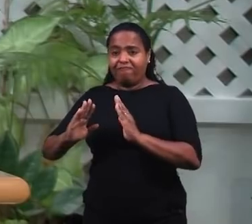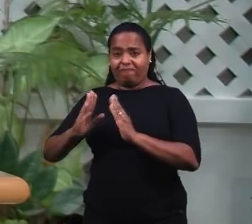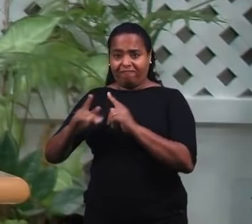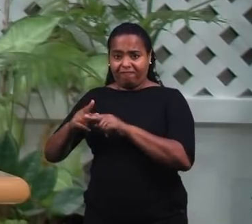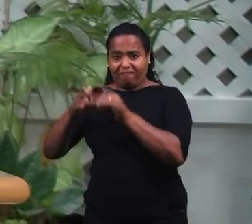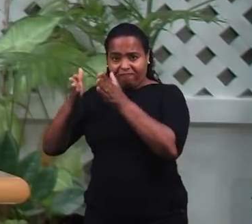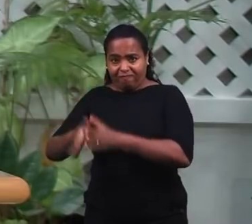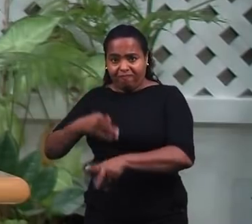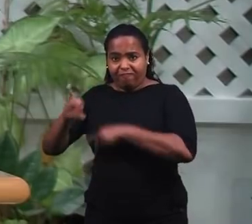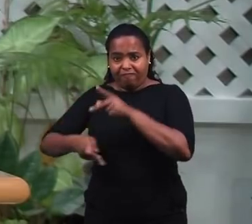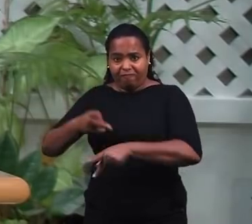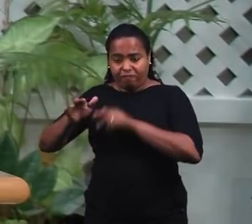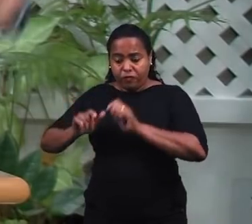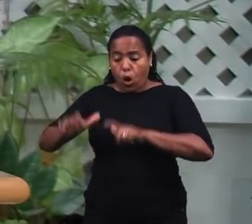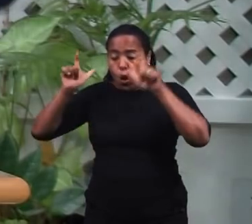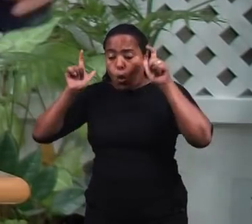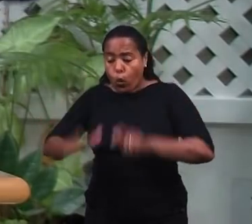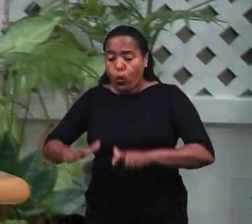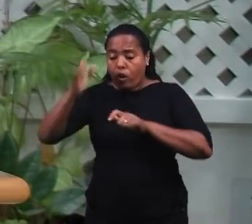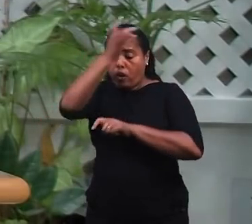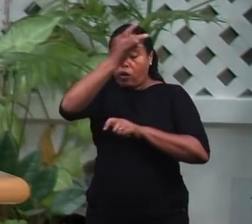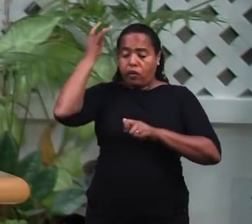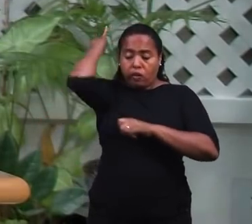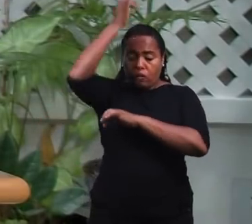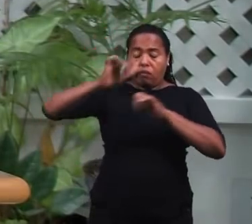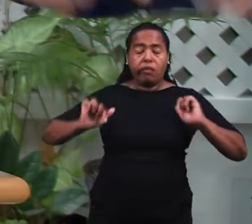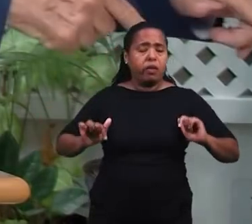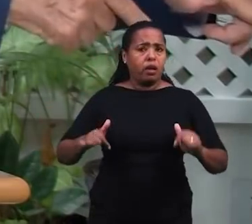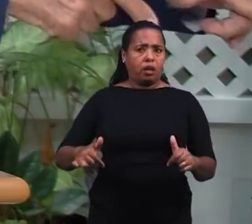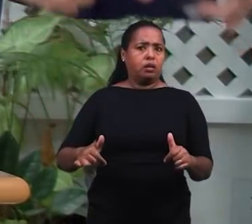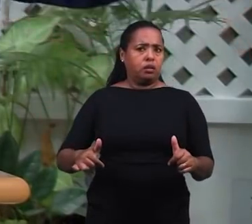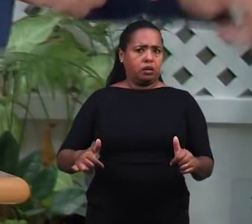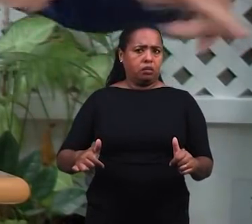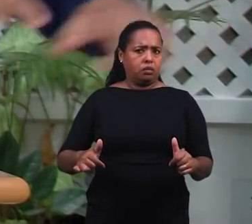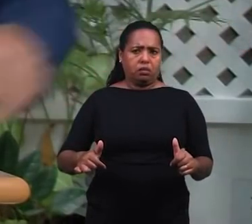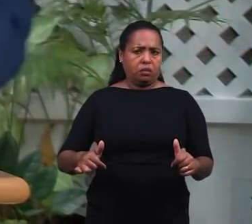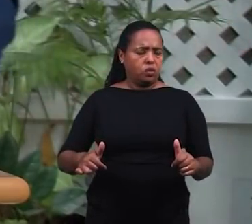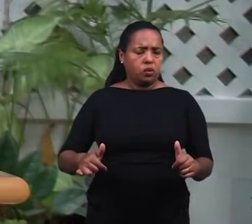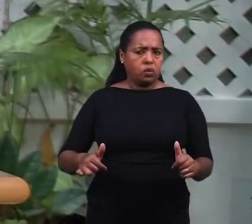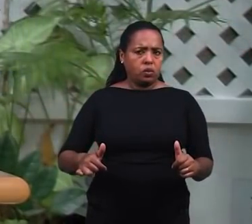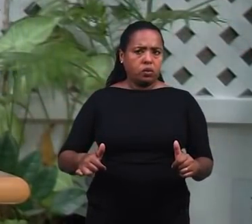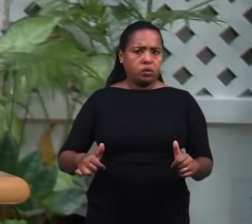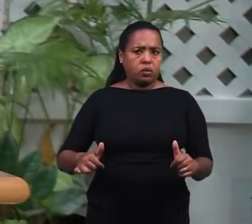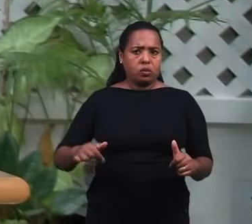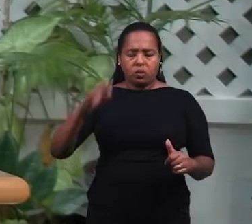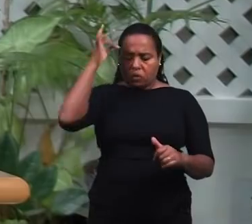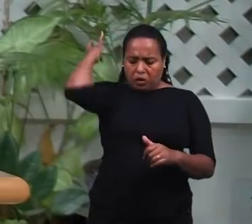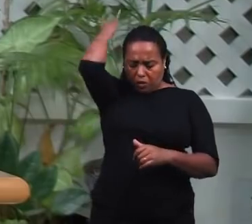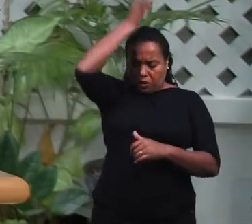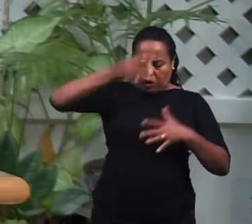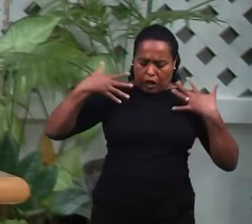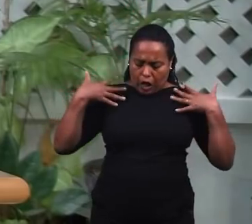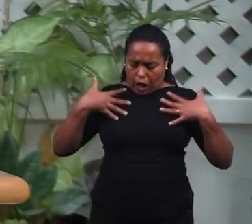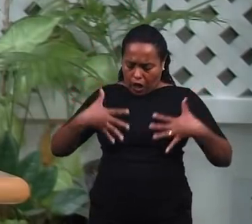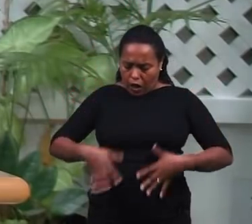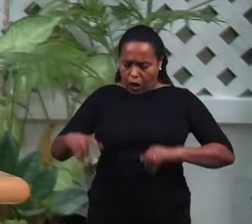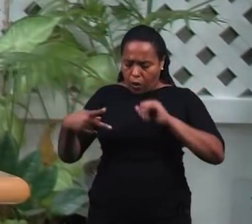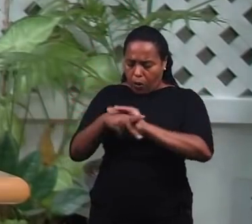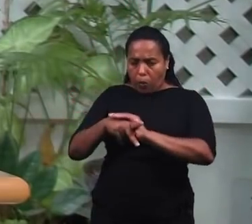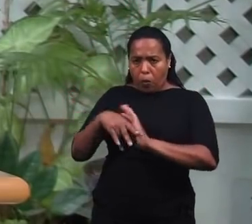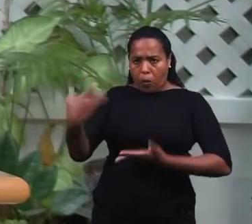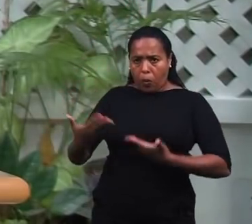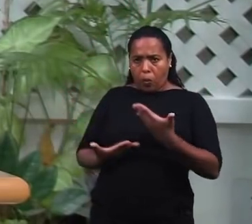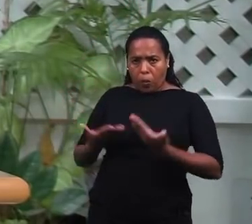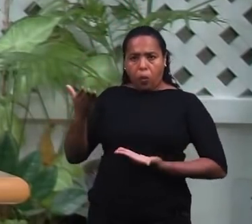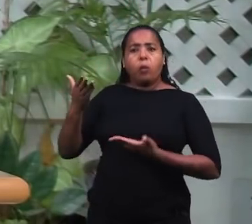está operando, porque o Espírito Santo é a vestimenta do crente. Você não pode botar a impureza